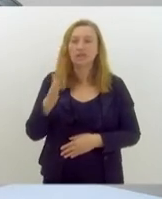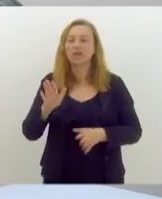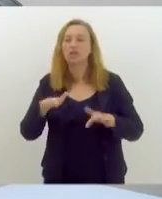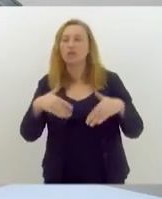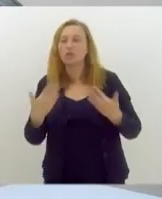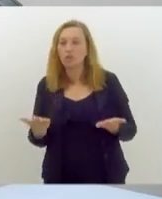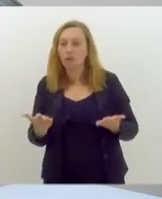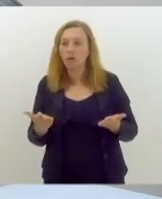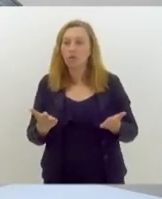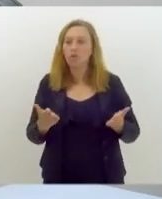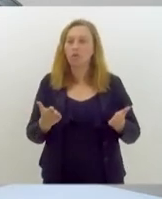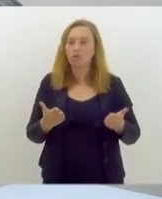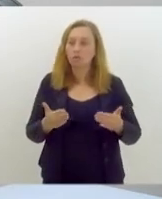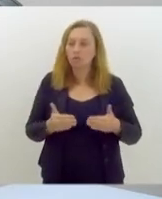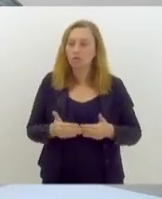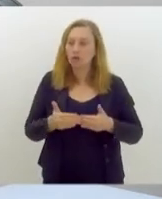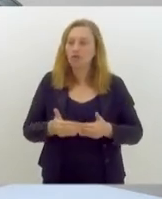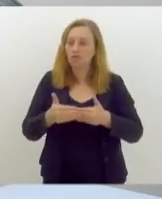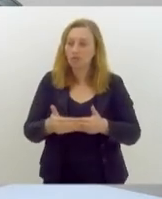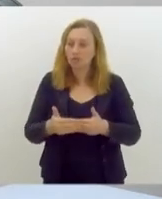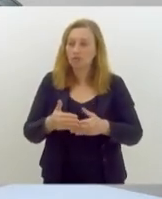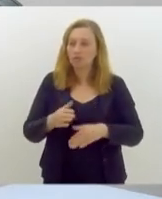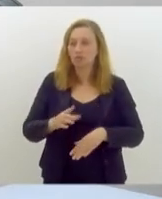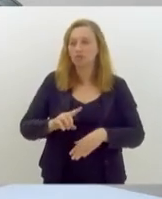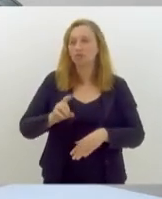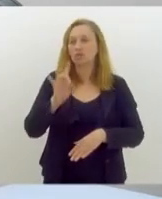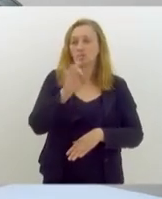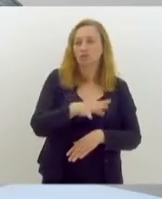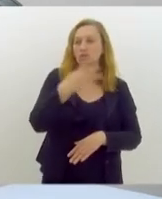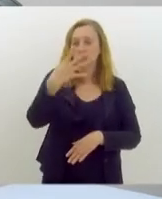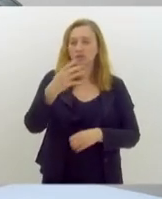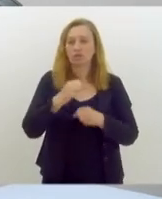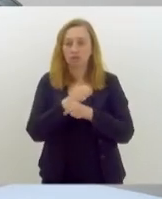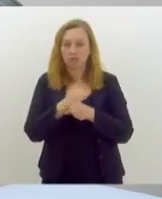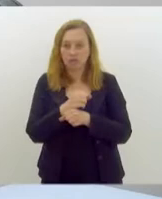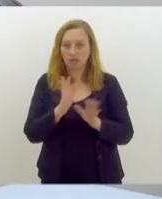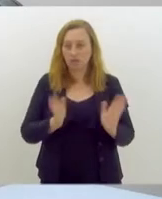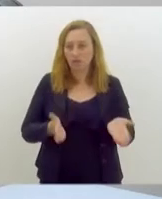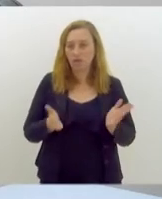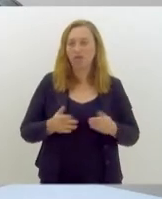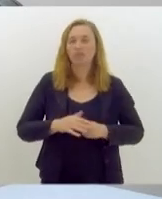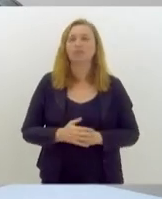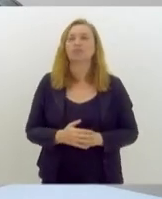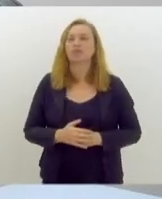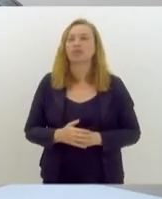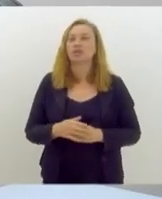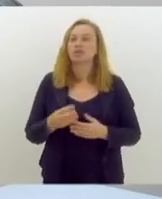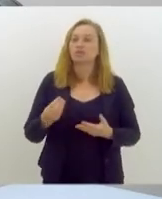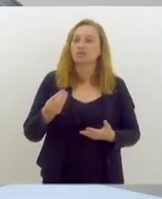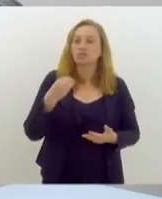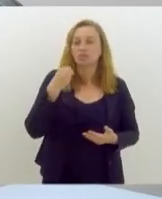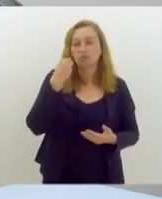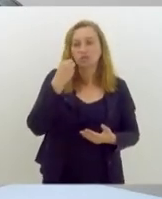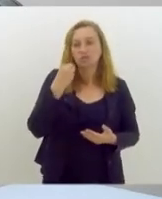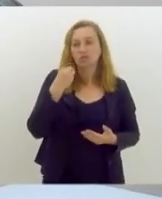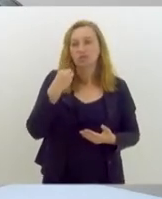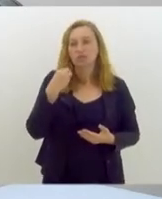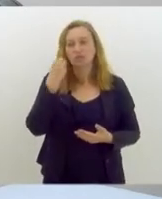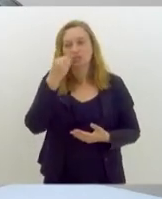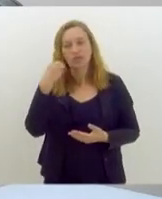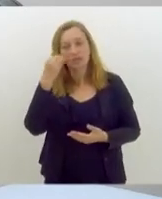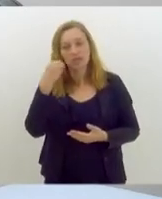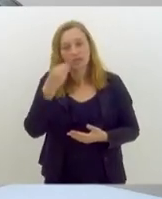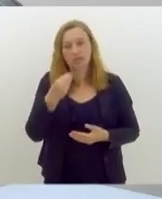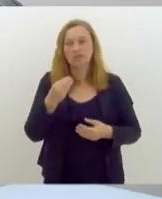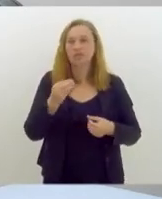os passos a ser adotados nos próximos quatro anos né É estamos aí ainda vivenciando os momentos da